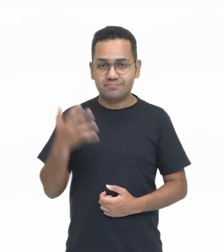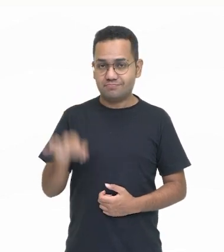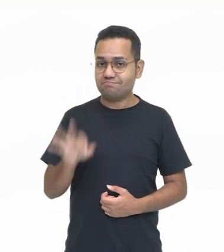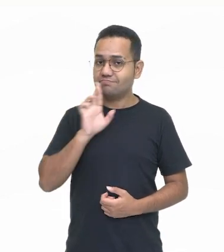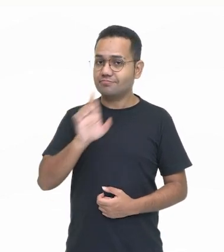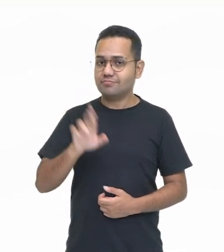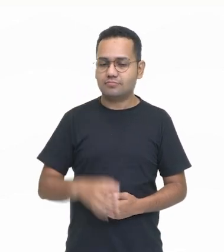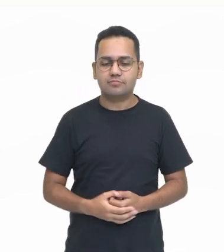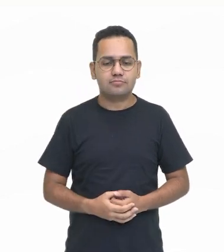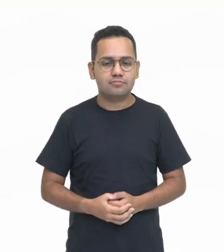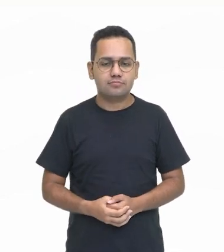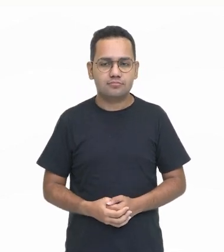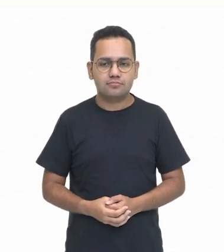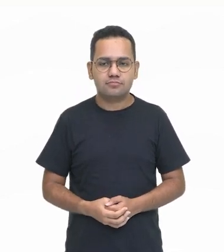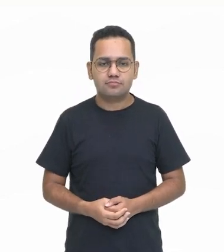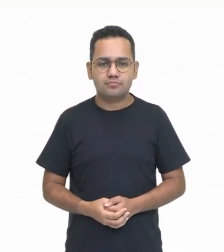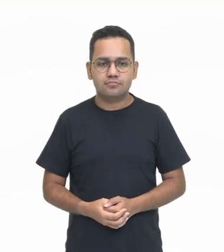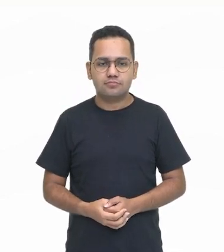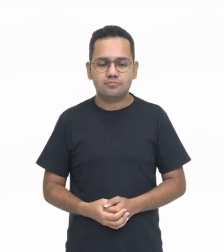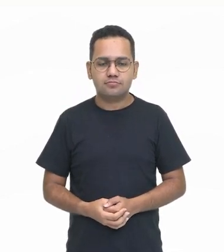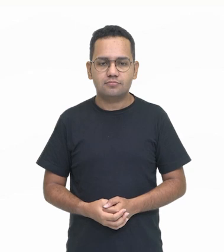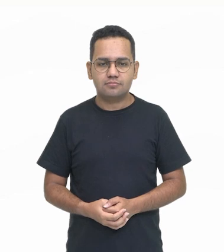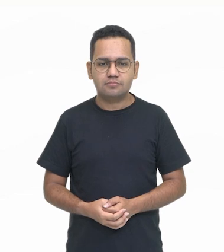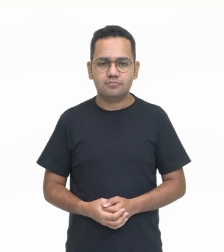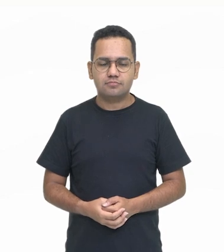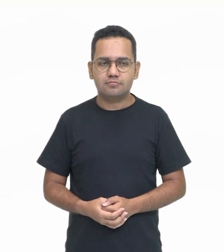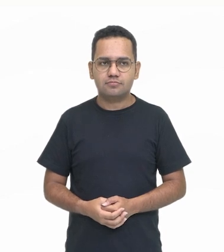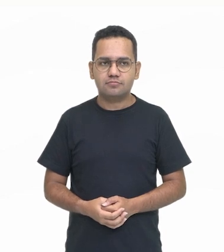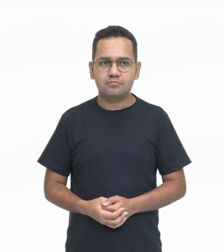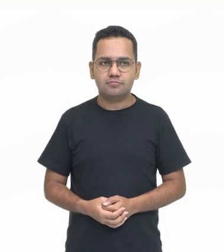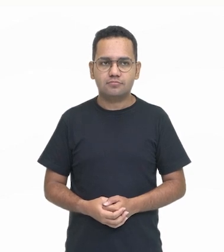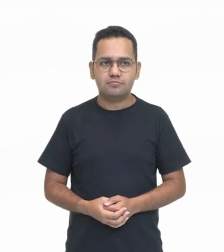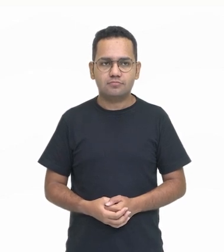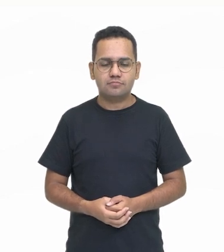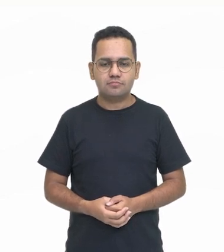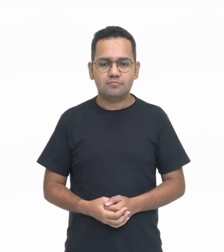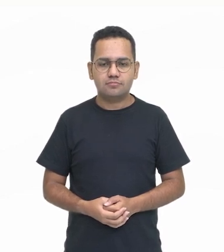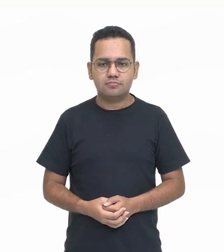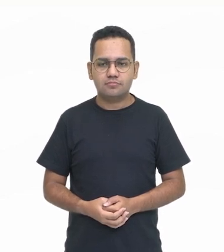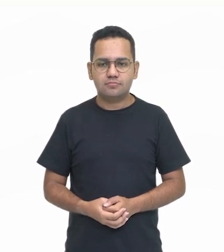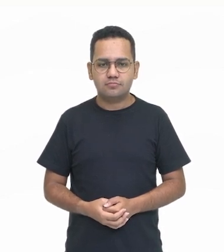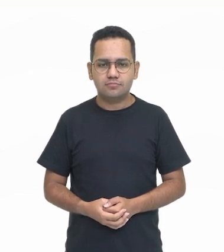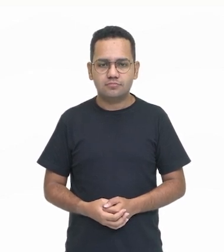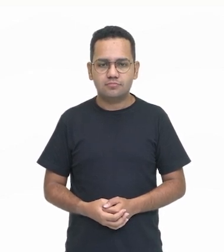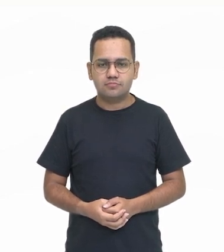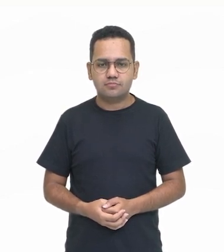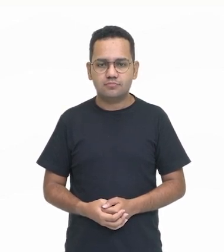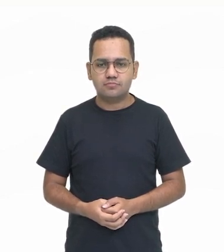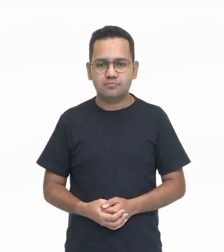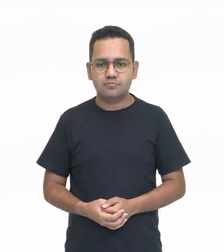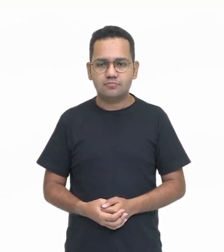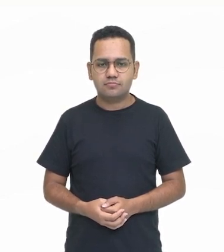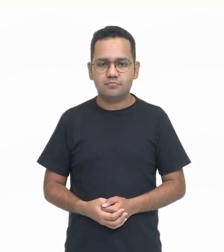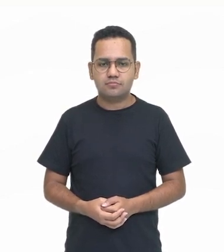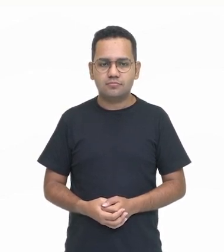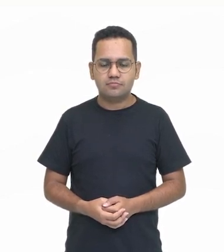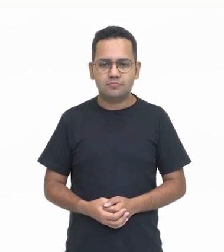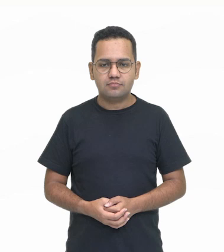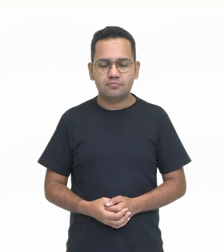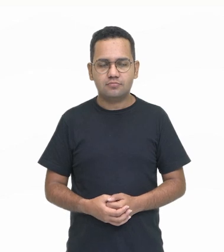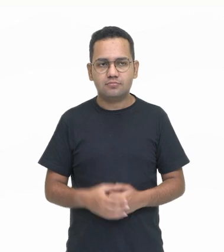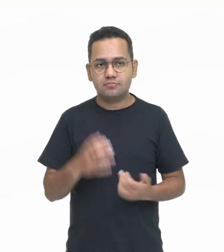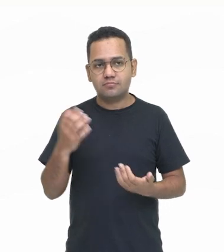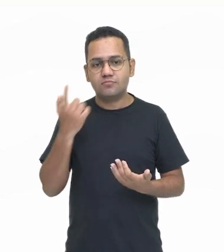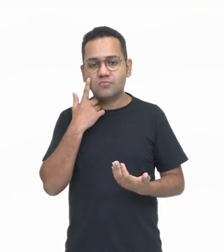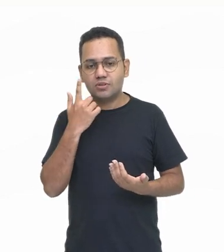decalitros, certo? Respondendo a pergunta, perdão, 500 decilitros. Perdão, tá, pessoal? Estamos transformando de